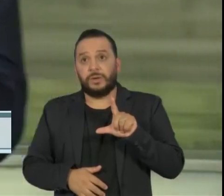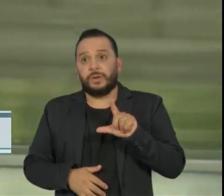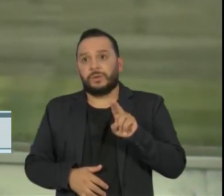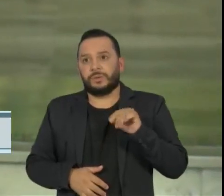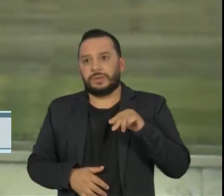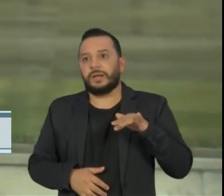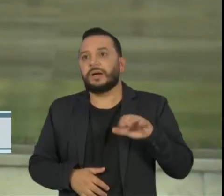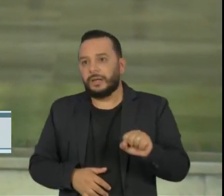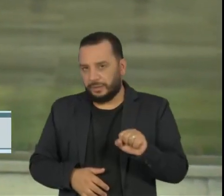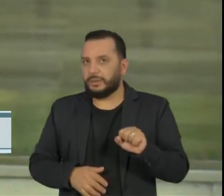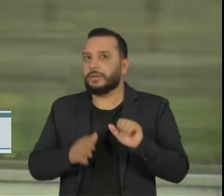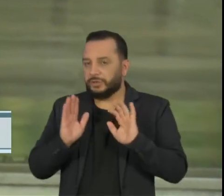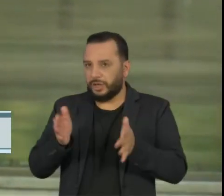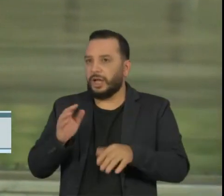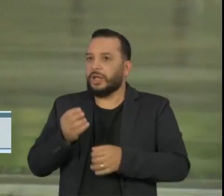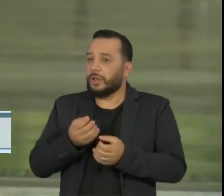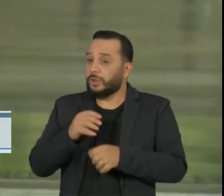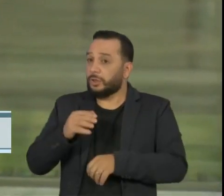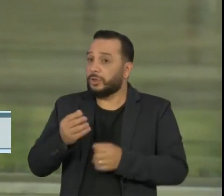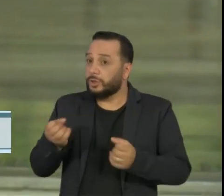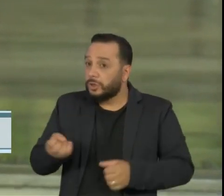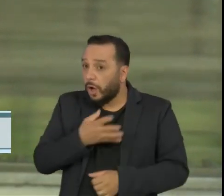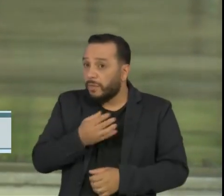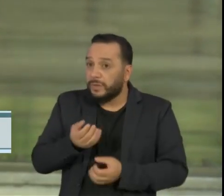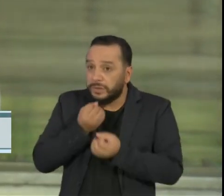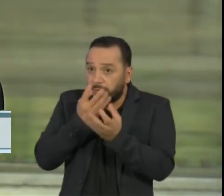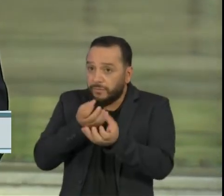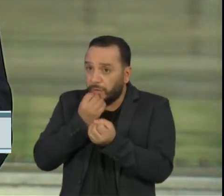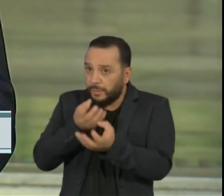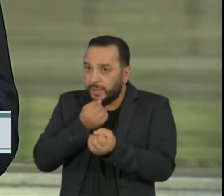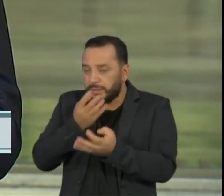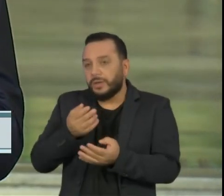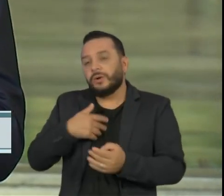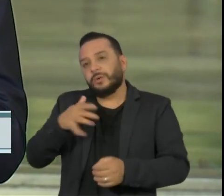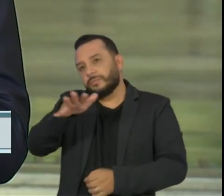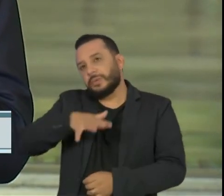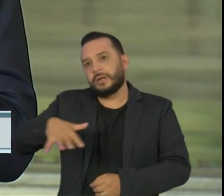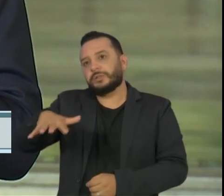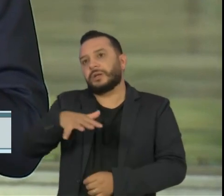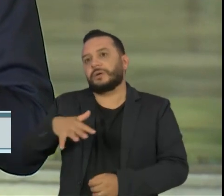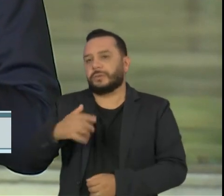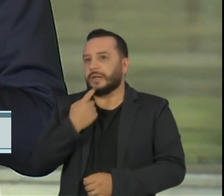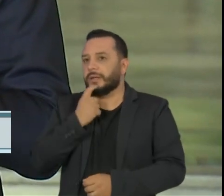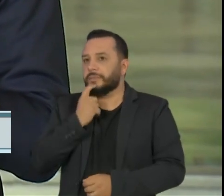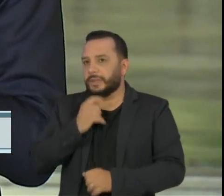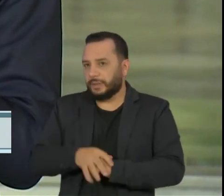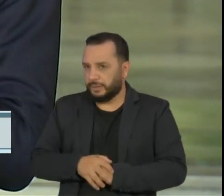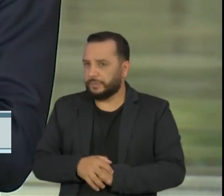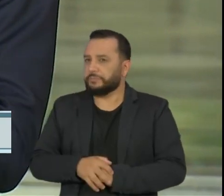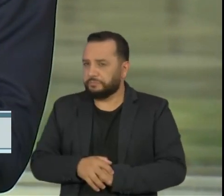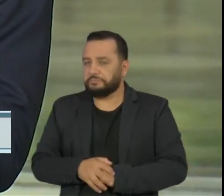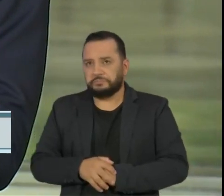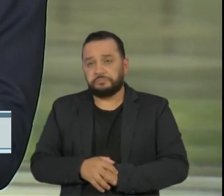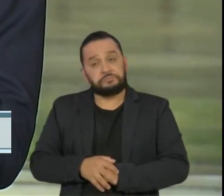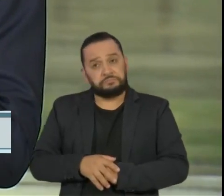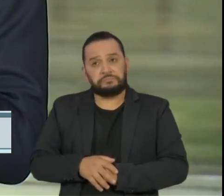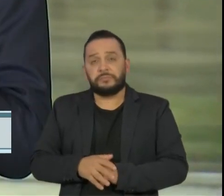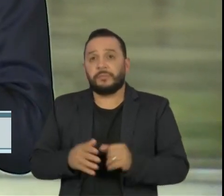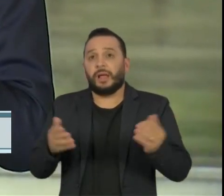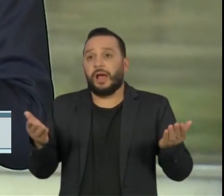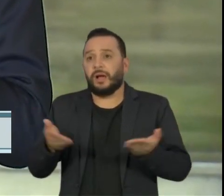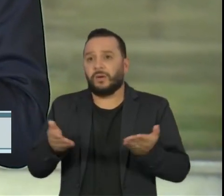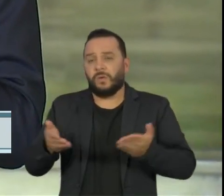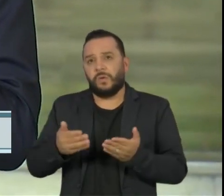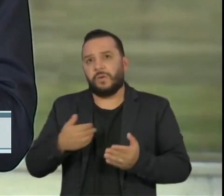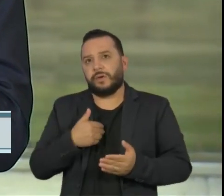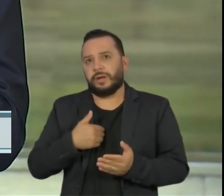novas informações para a região, novas e boas informações para a região de Campinas. Antes de passar ao doutor Dimas, vou aproveitar aqui